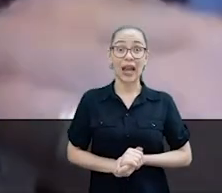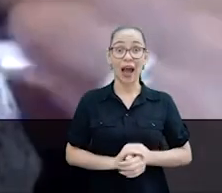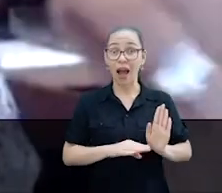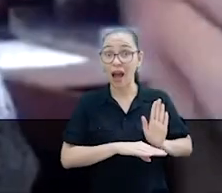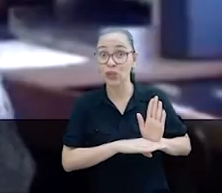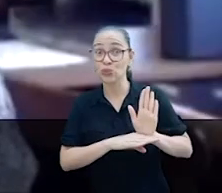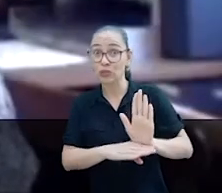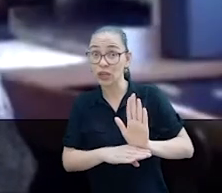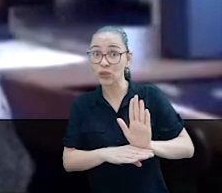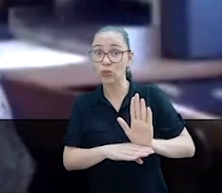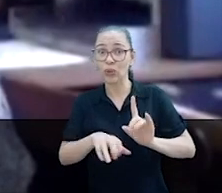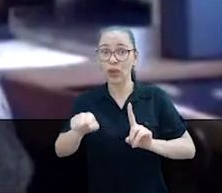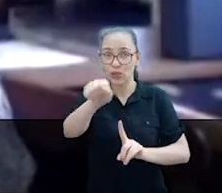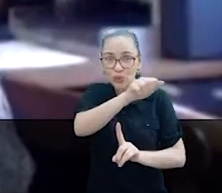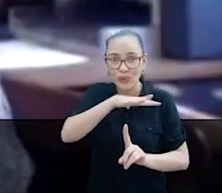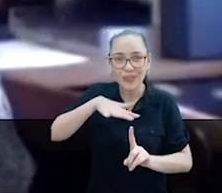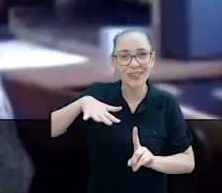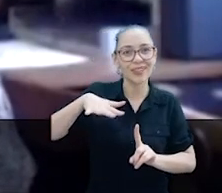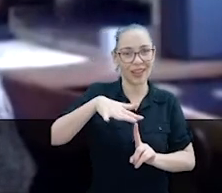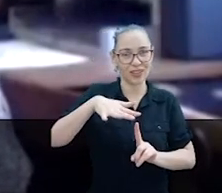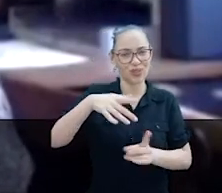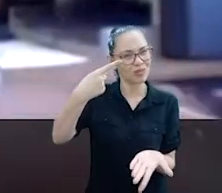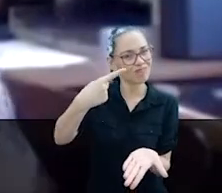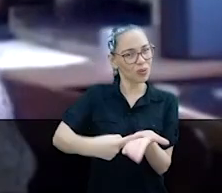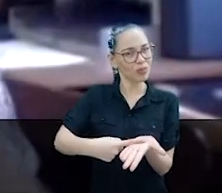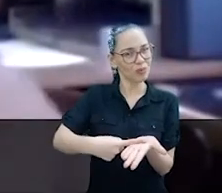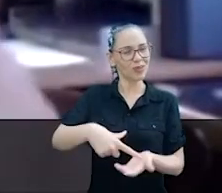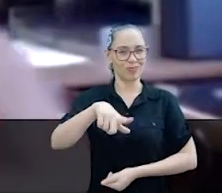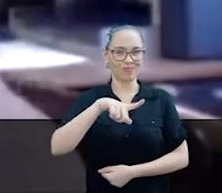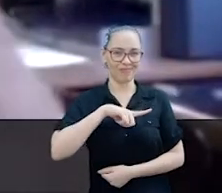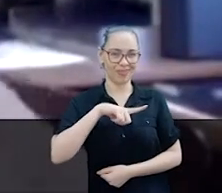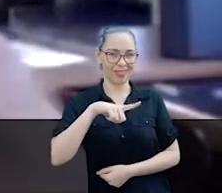e aí a força da ideia do compromisso social, né? Tá aí